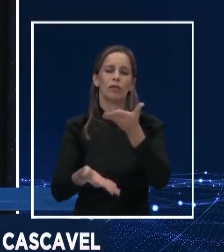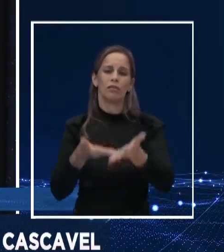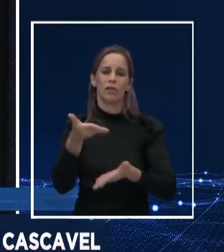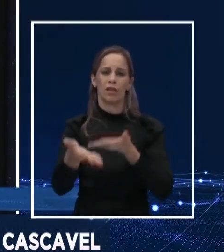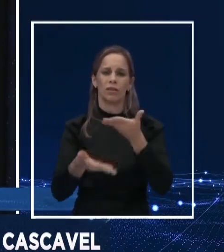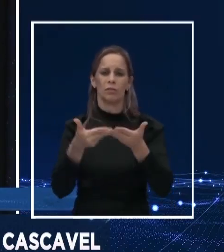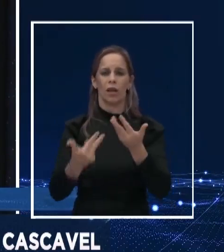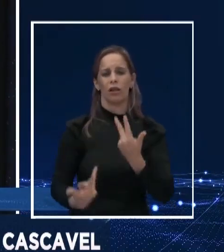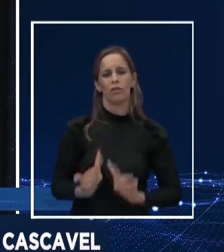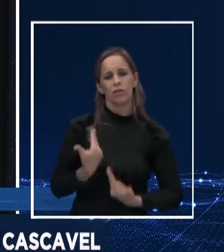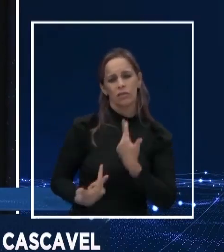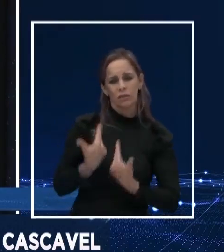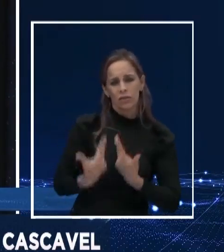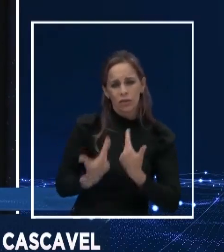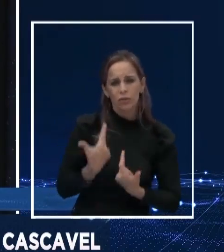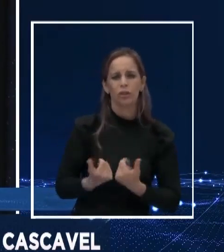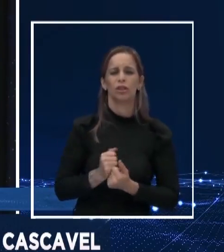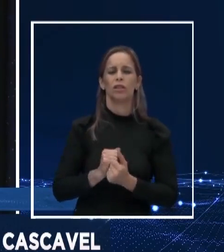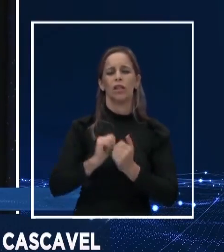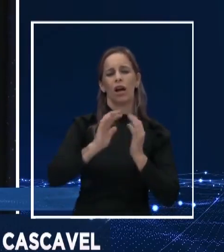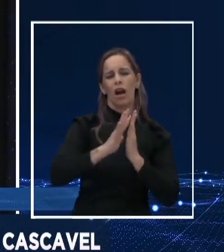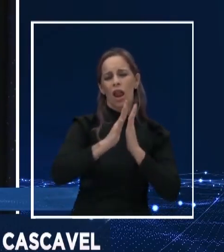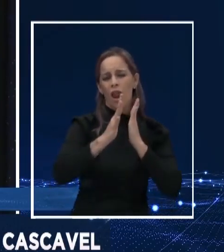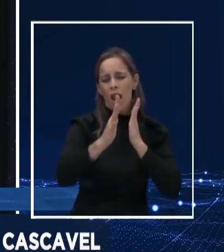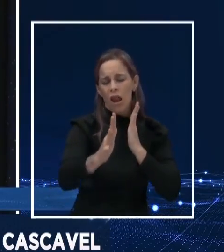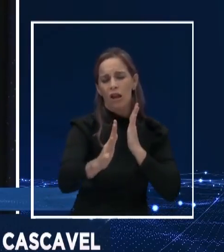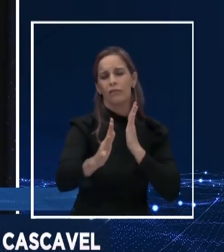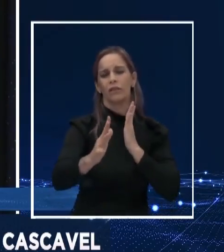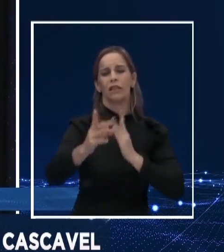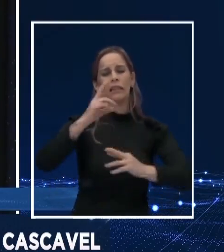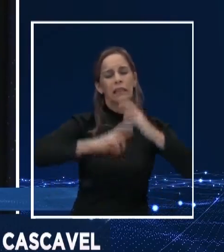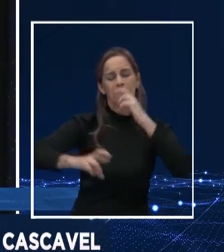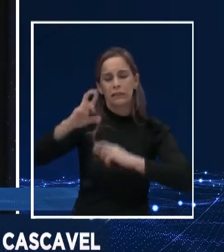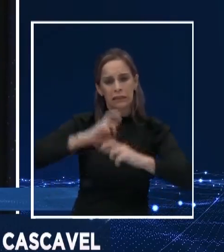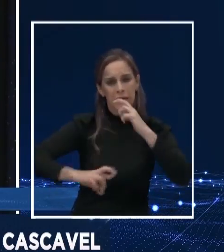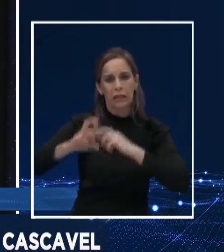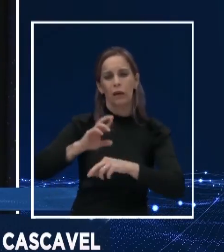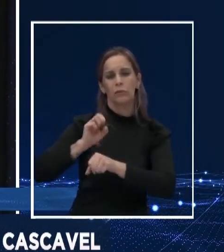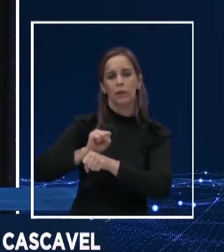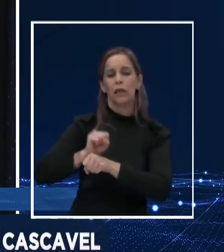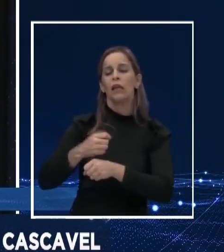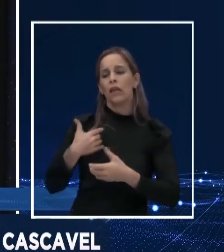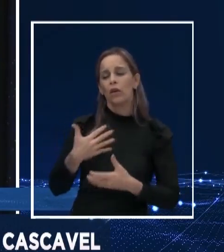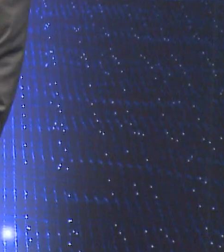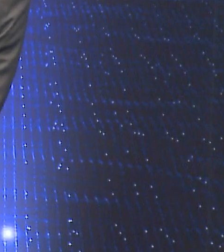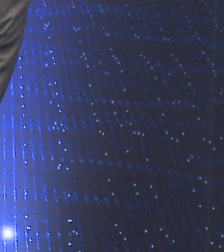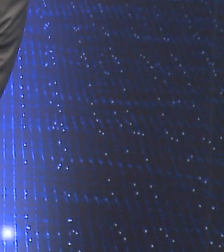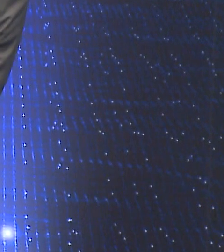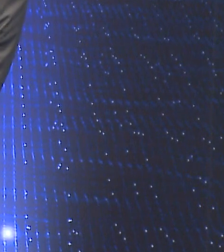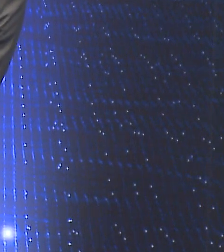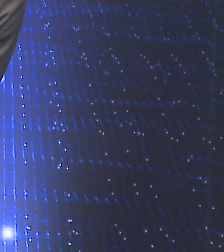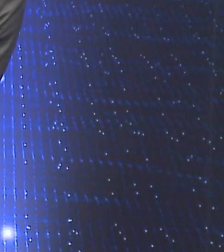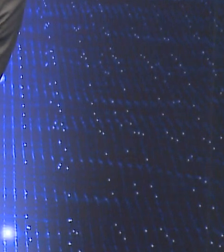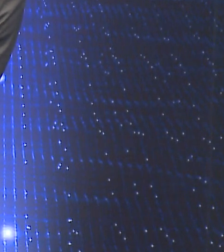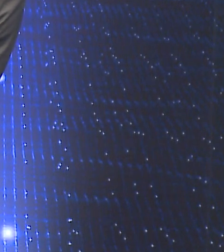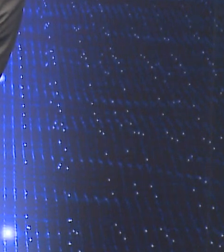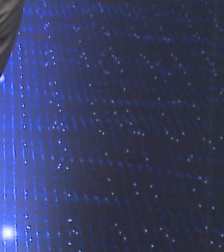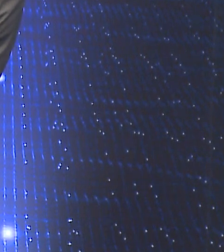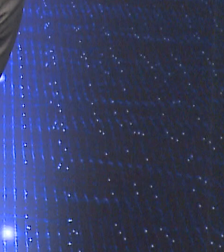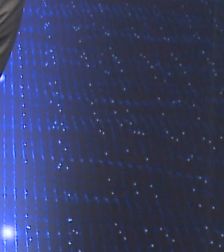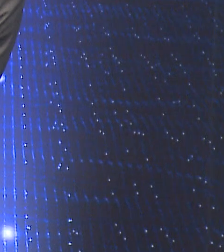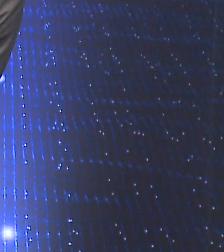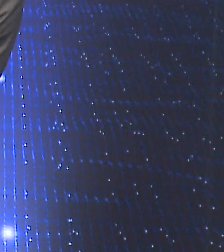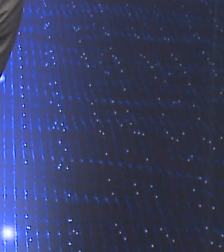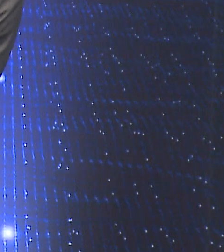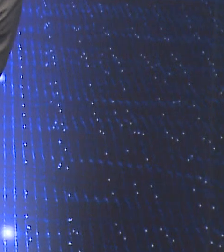numa cirurgia eletiva, as filas de cirurgias, de exames, enfim. Gostaria de Vossa Excelência falasse sobre essa questão. Os pretendentes à prefeitura